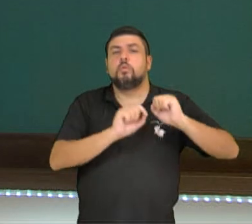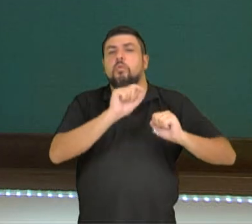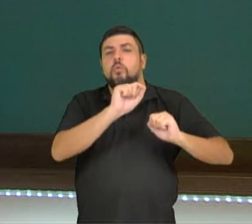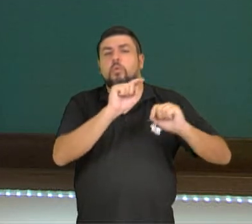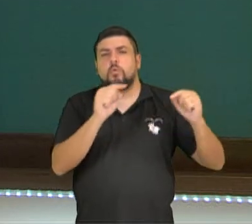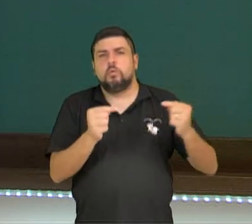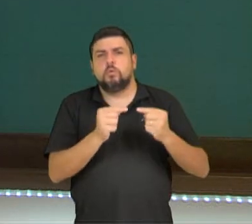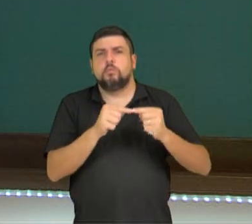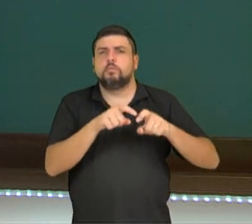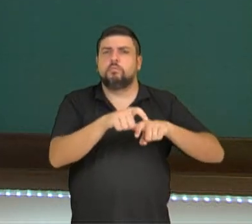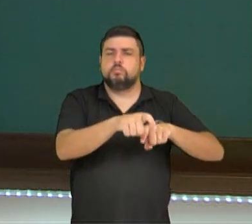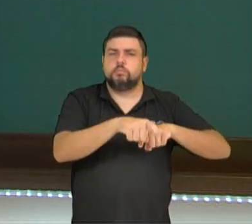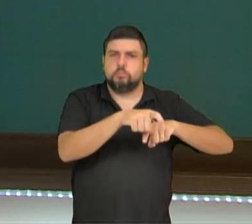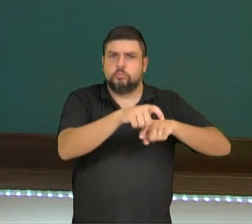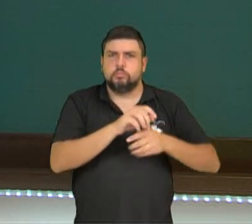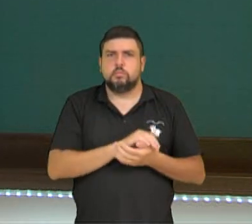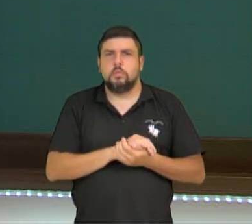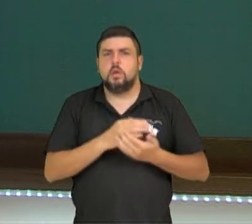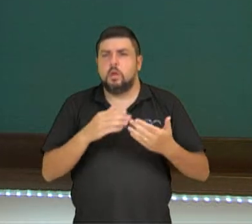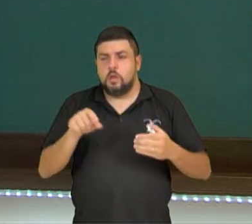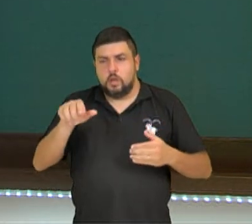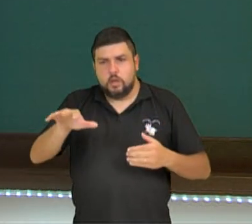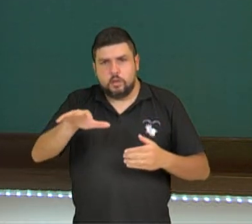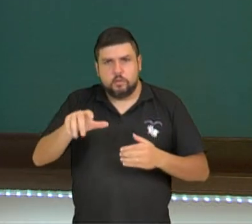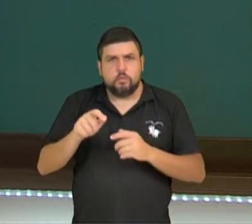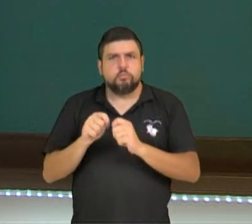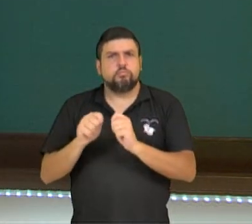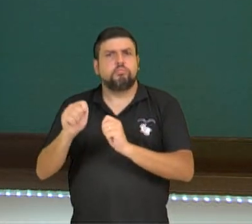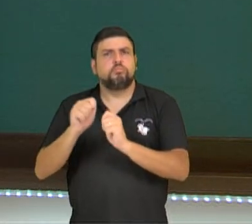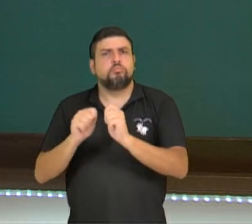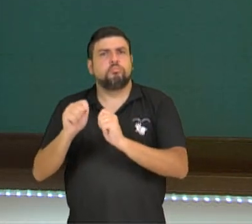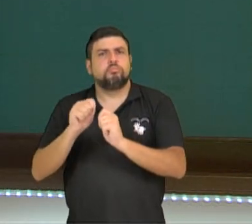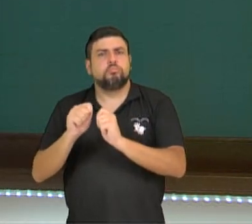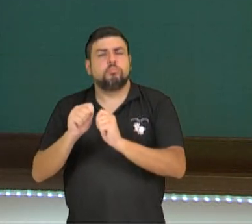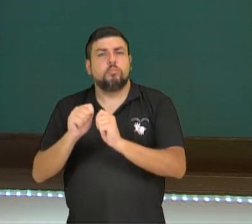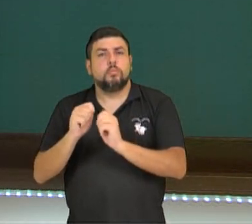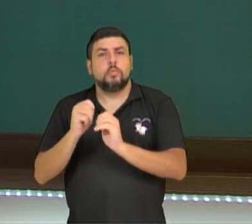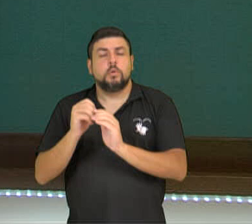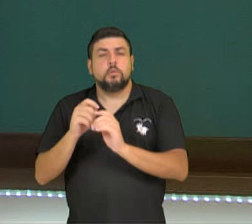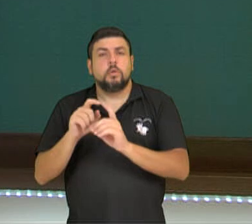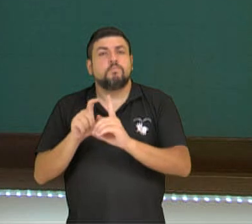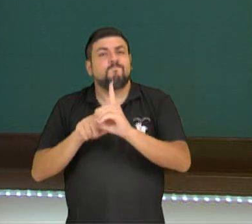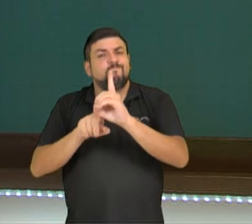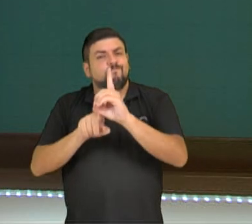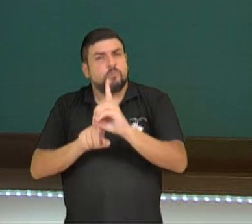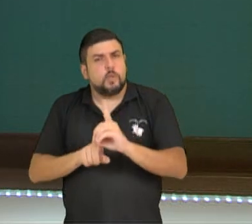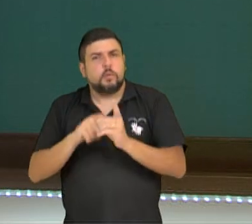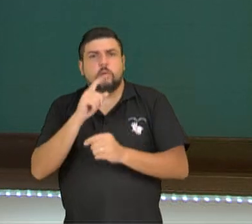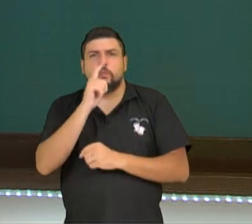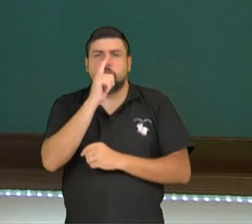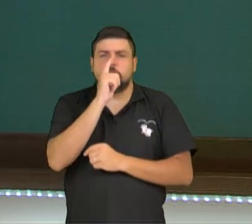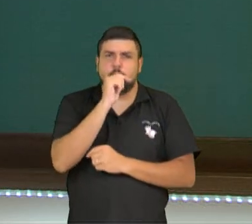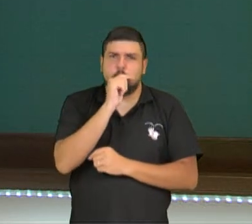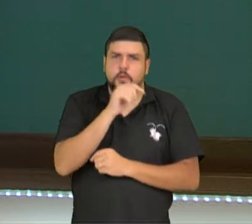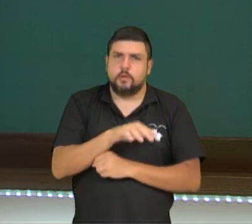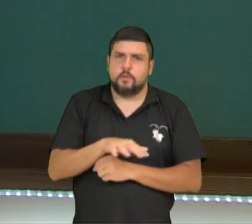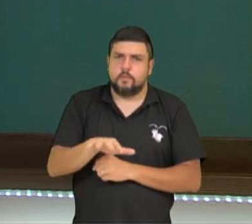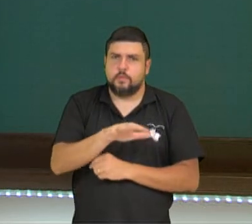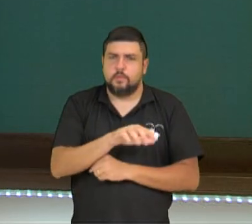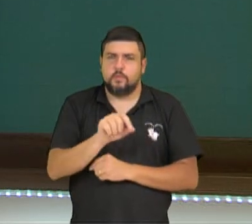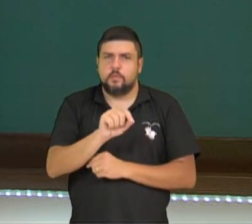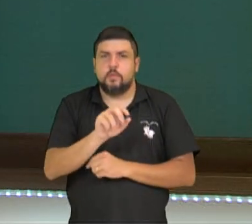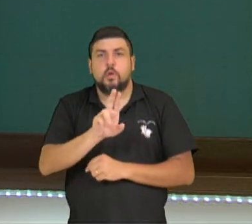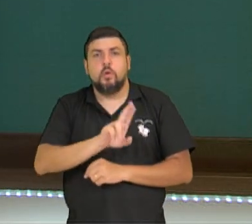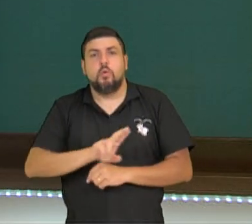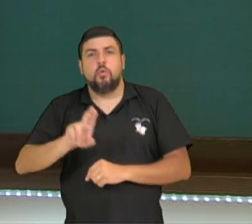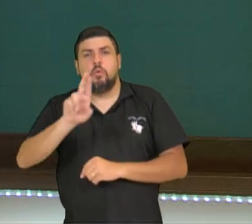agropecuária. Então, são atividades econômicas que dependem do recurso água e que utilizam esse recurso da bacia